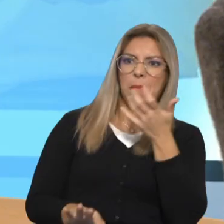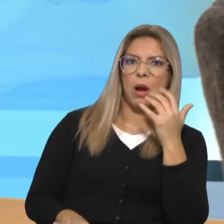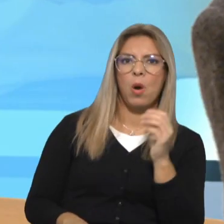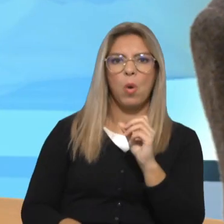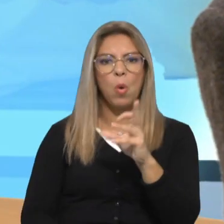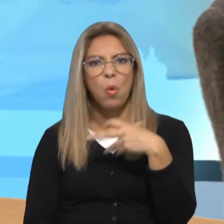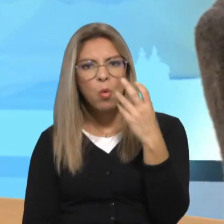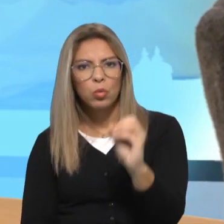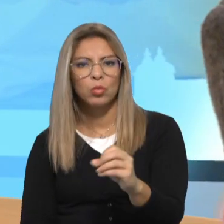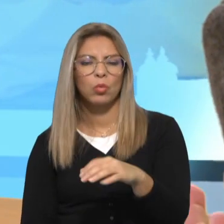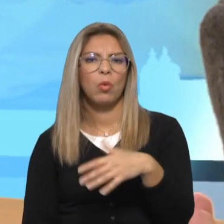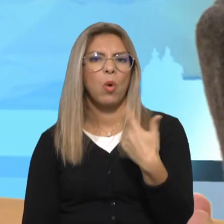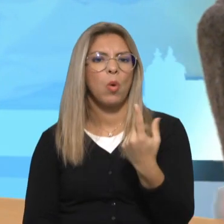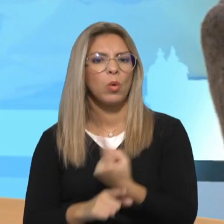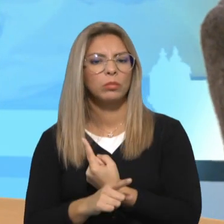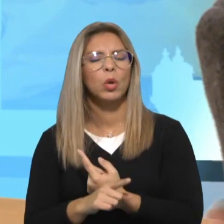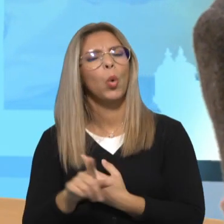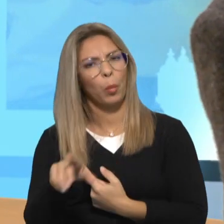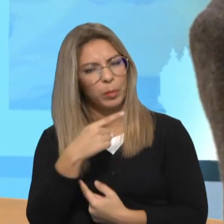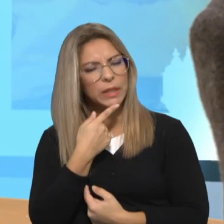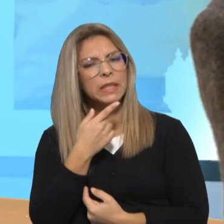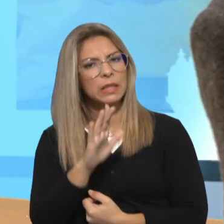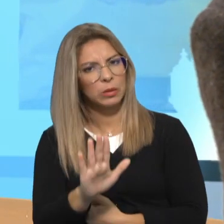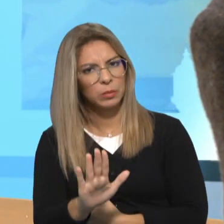que hoje em dia eu percebo, eu